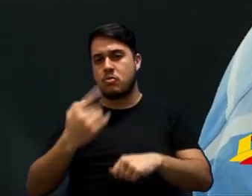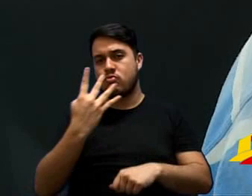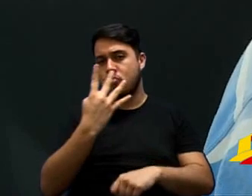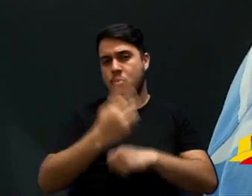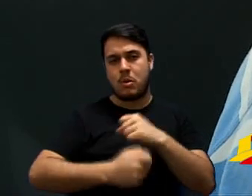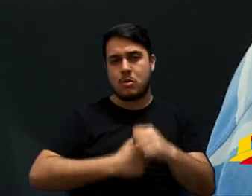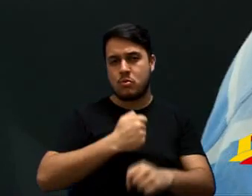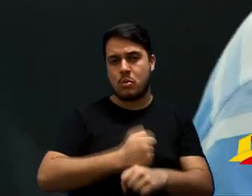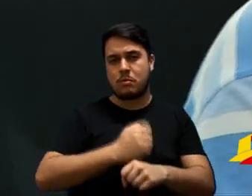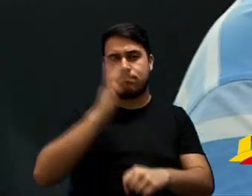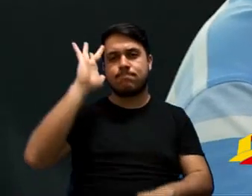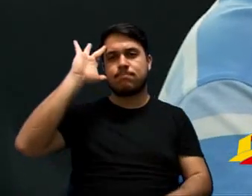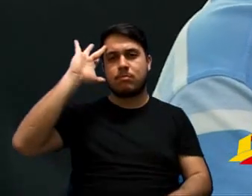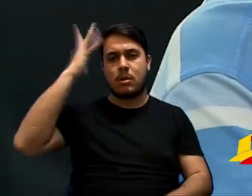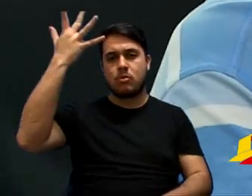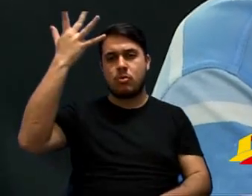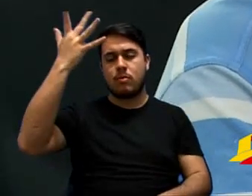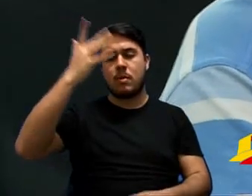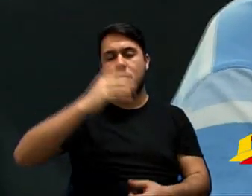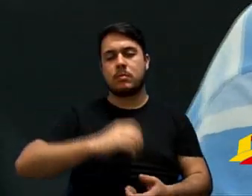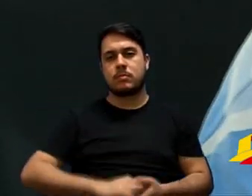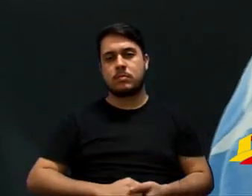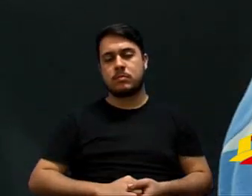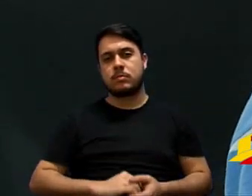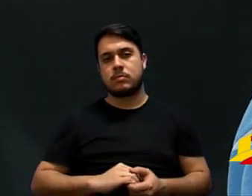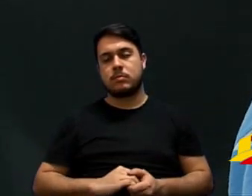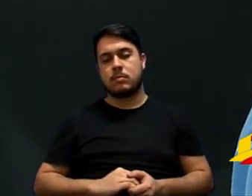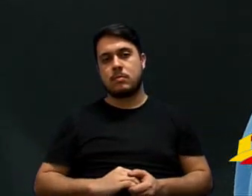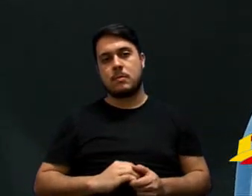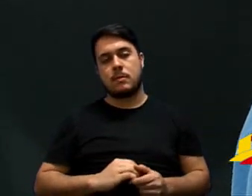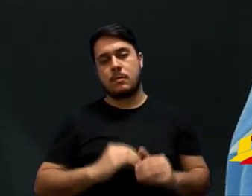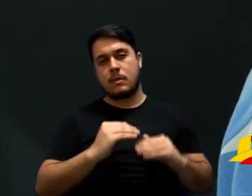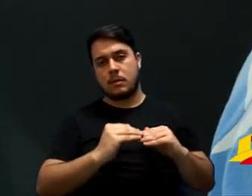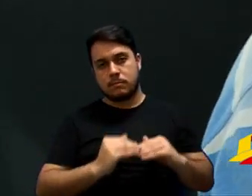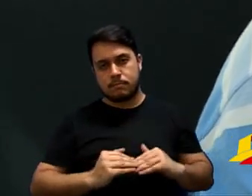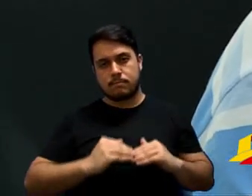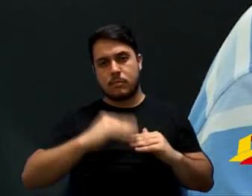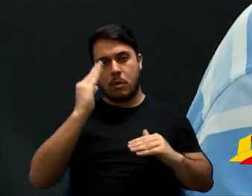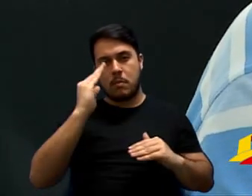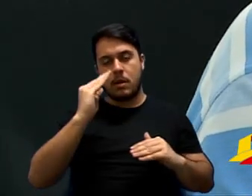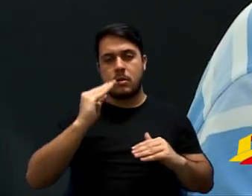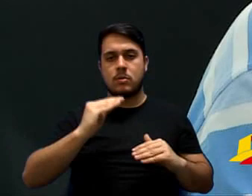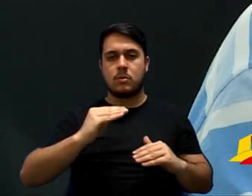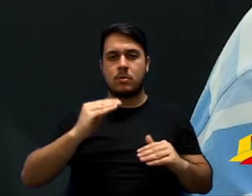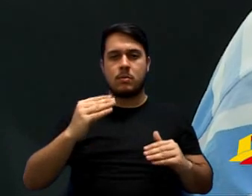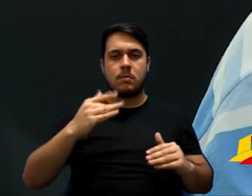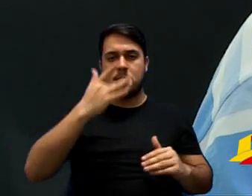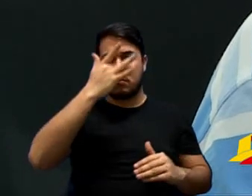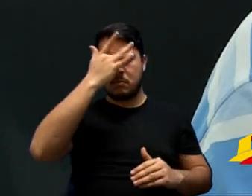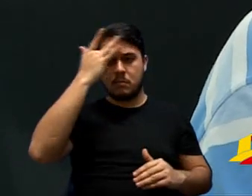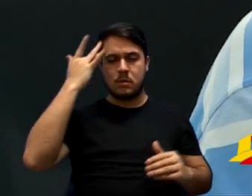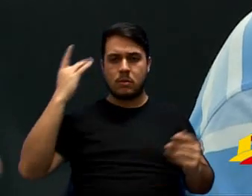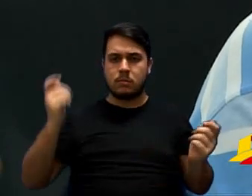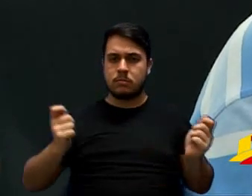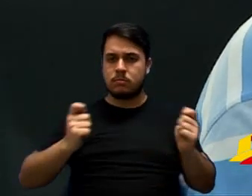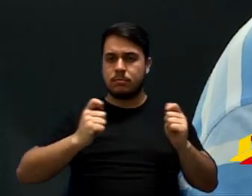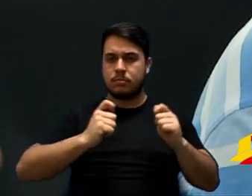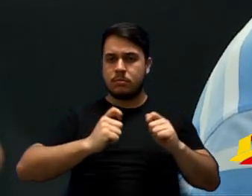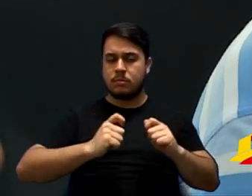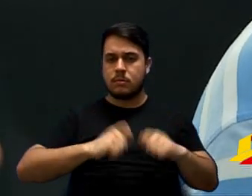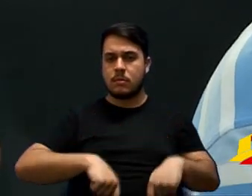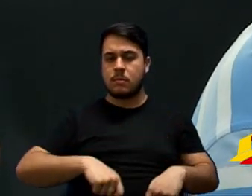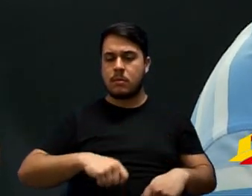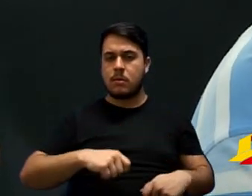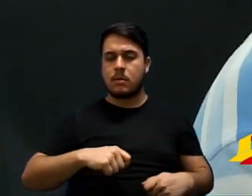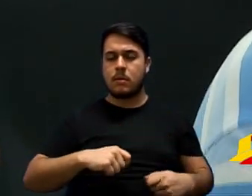transformando tudo em seco aumento da capacidade de 30 milhões de de jeito